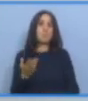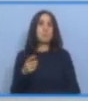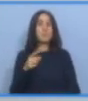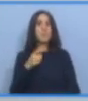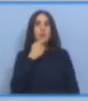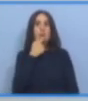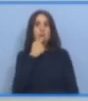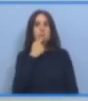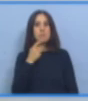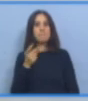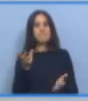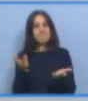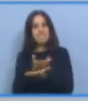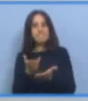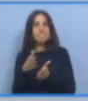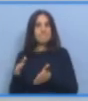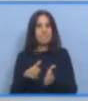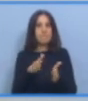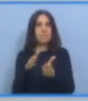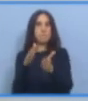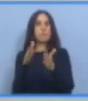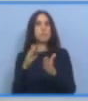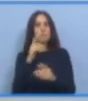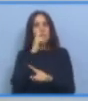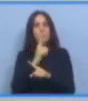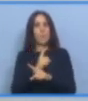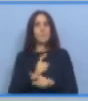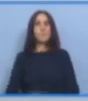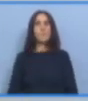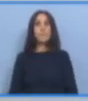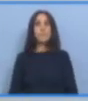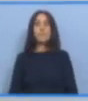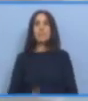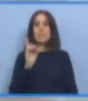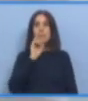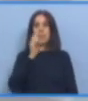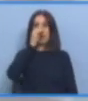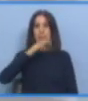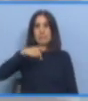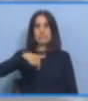haja esta conversa e este caminho em comum. Neste